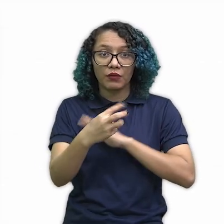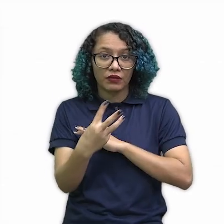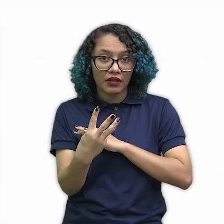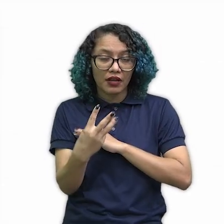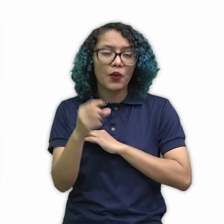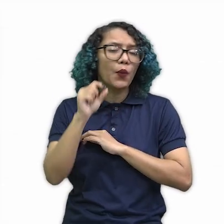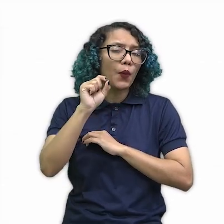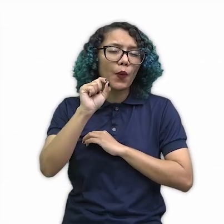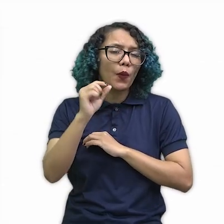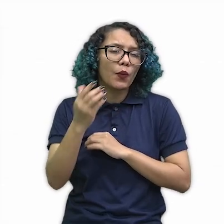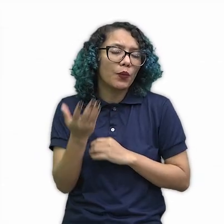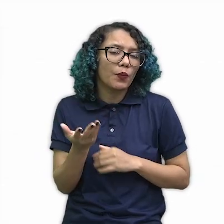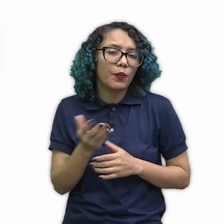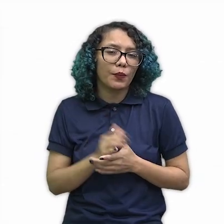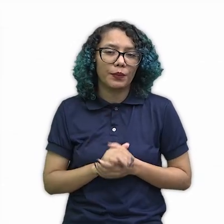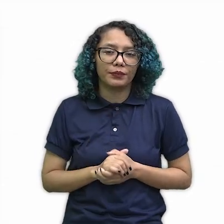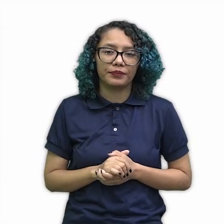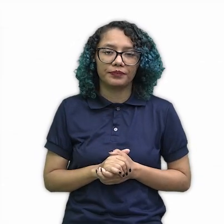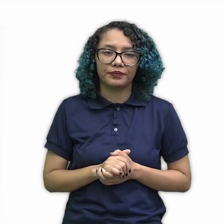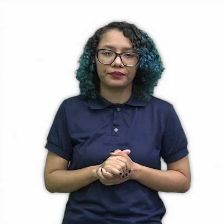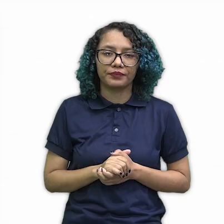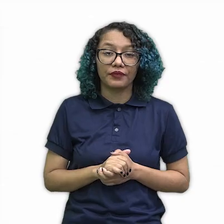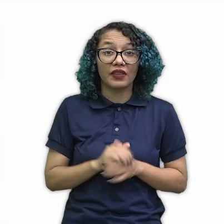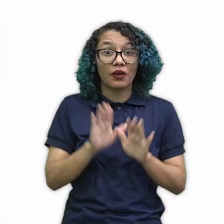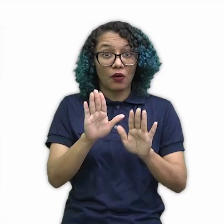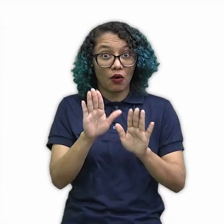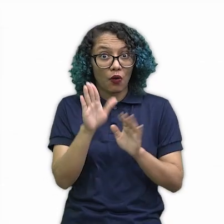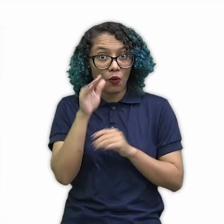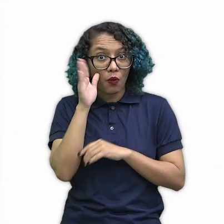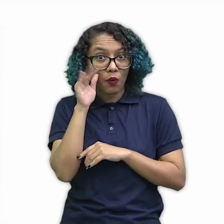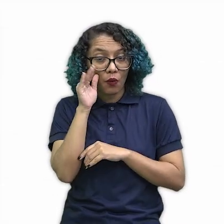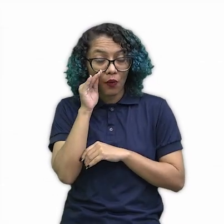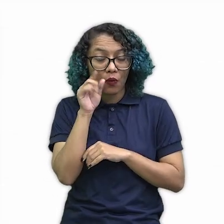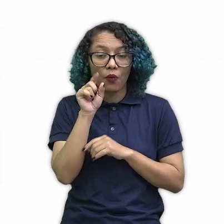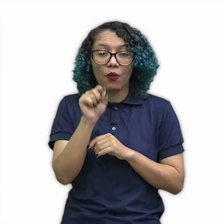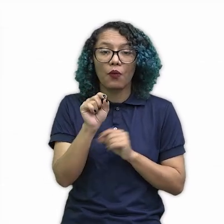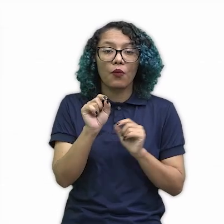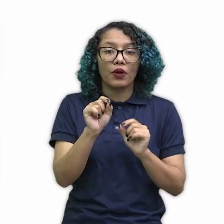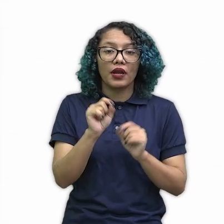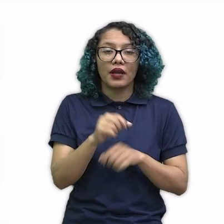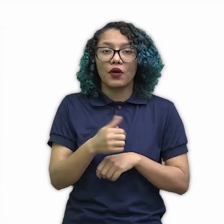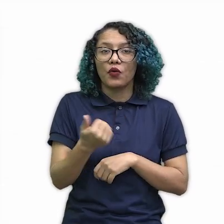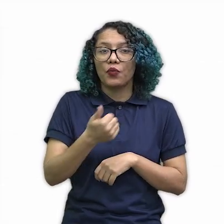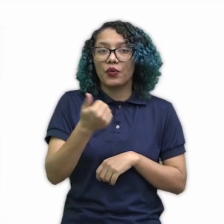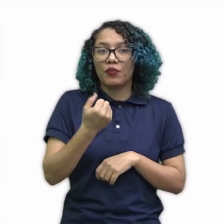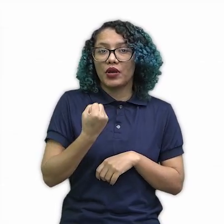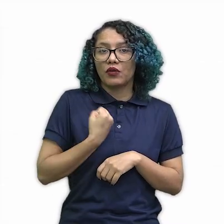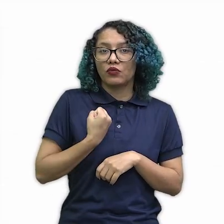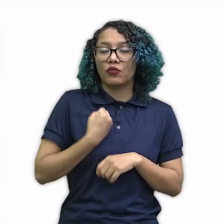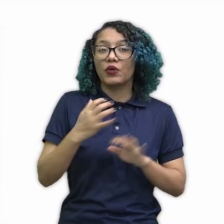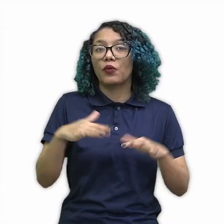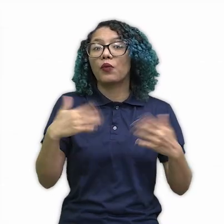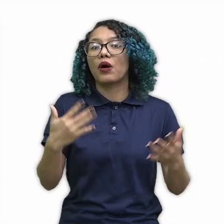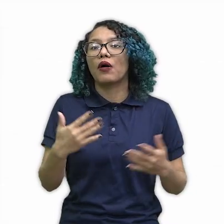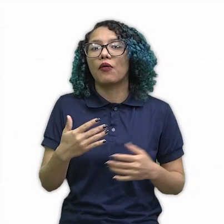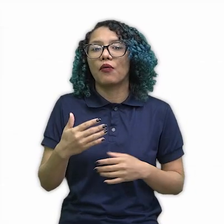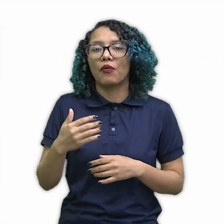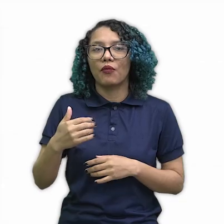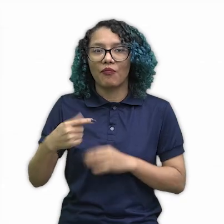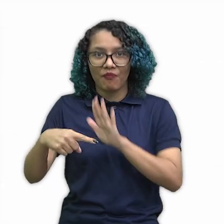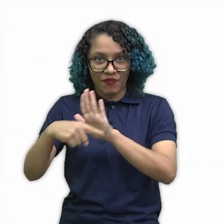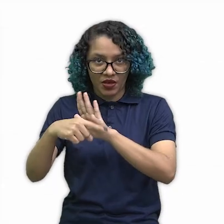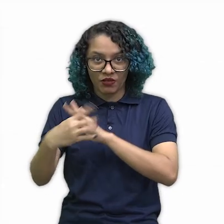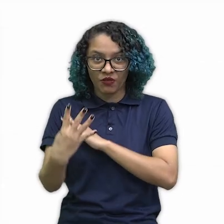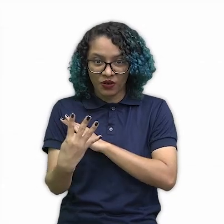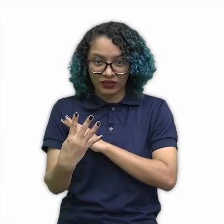menos 3, vai acontecer uma coisa curiosa. Olha só, o nosso primeiro elemento aí, ó, dessa sequência é 4 negativo, né?